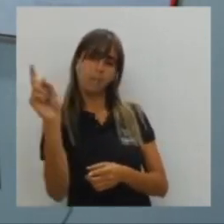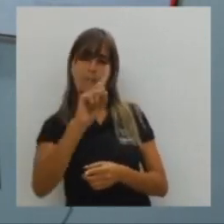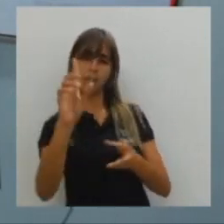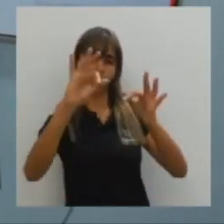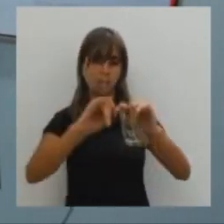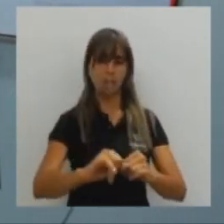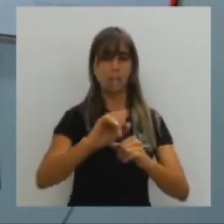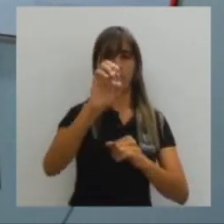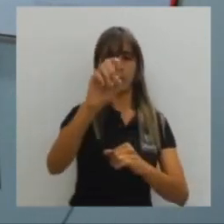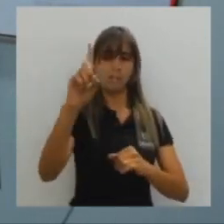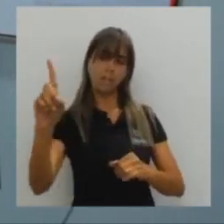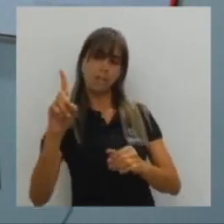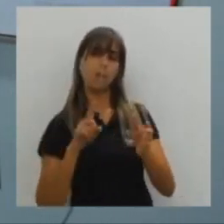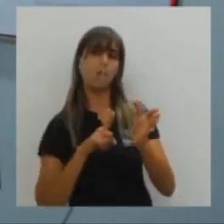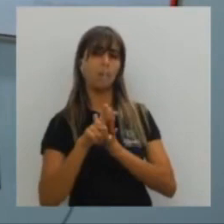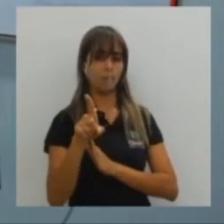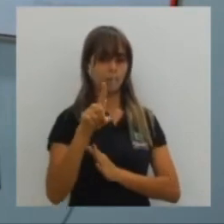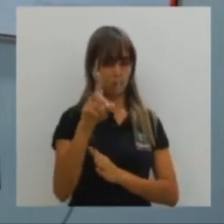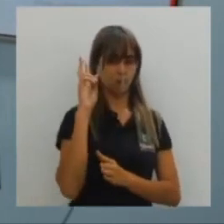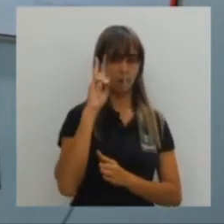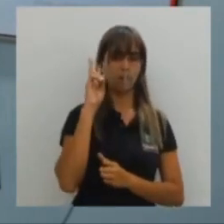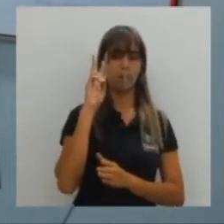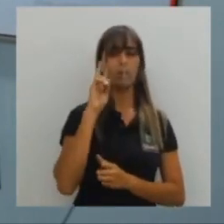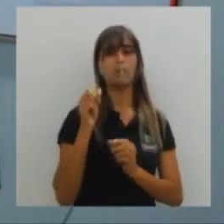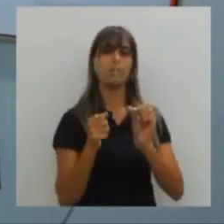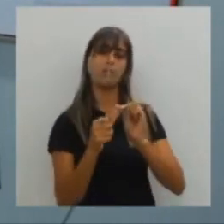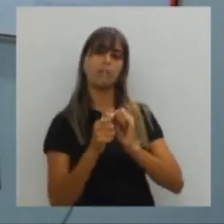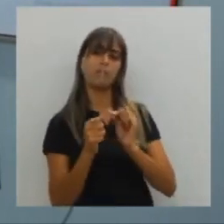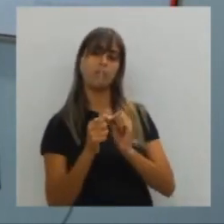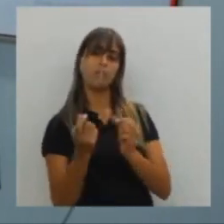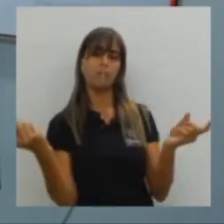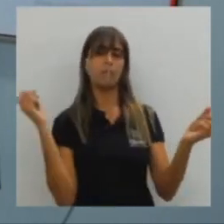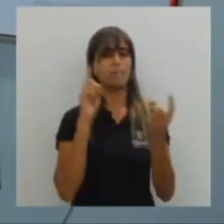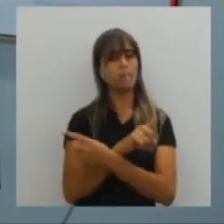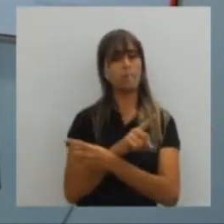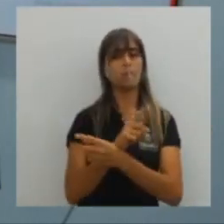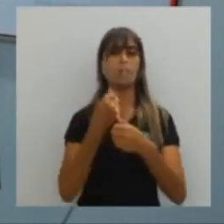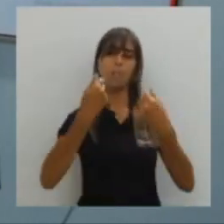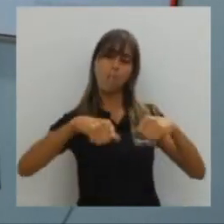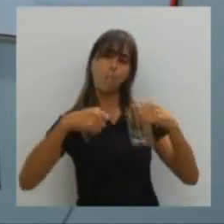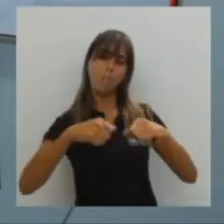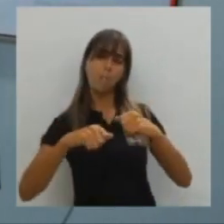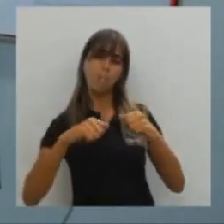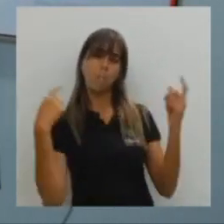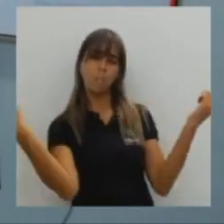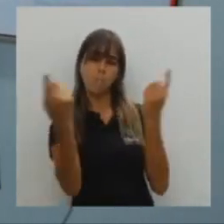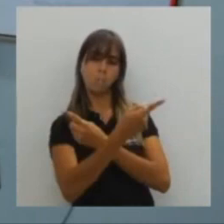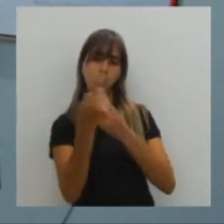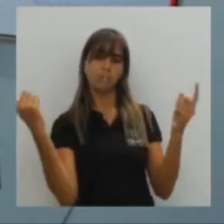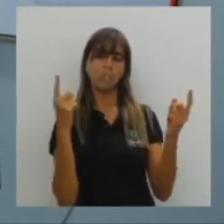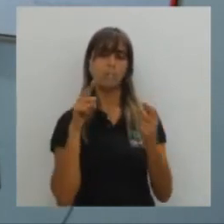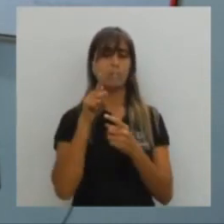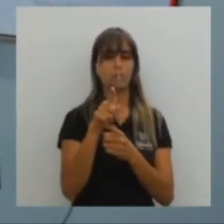ser a negativa. E na hora da pergunta, vocês lembram o que é que eu faço? Na hora da pergunta a gente tem a inversão sintática. Eu preciso mudar a posição de alguma coisa aí na